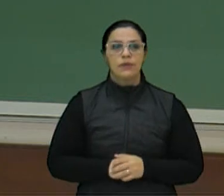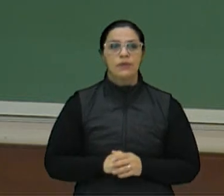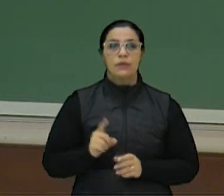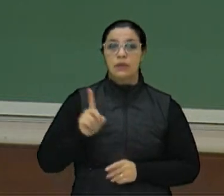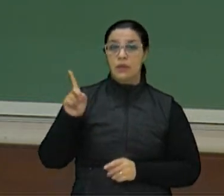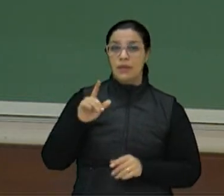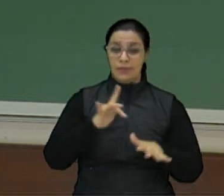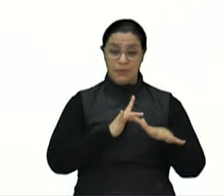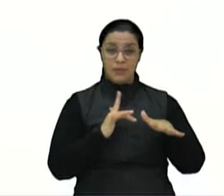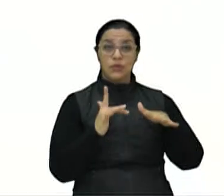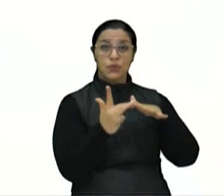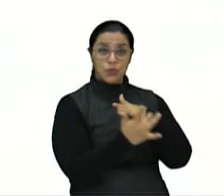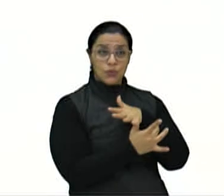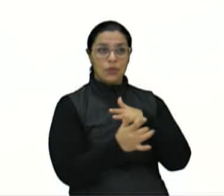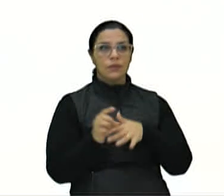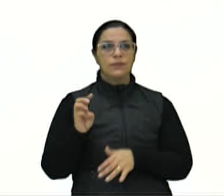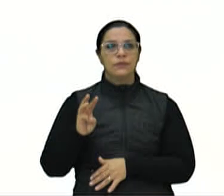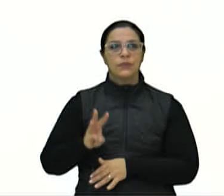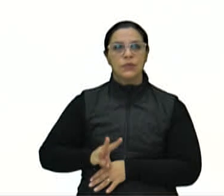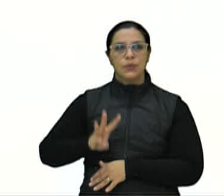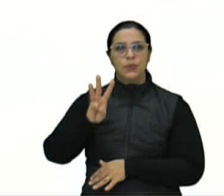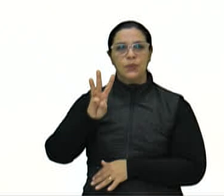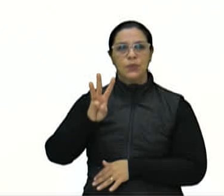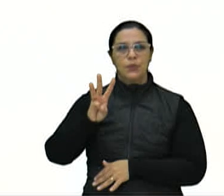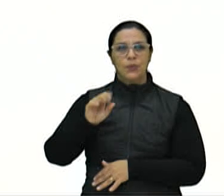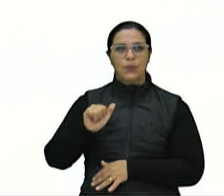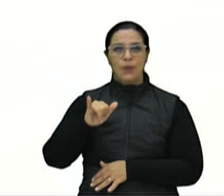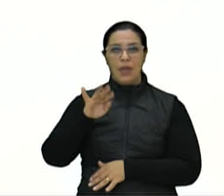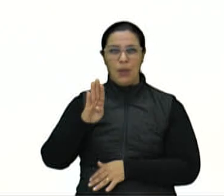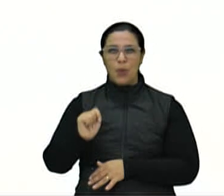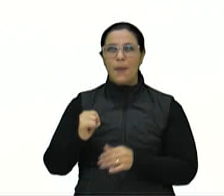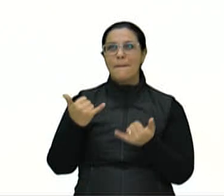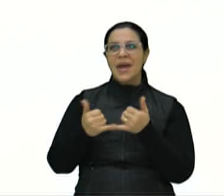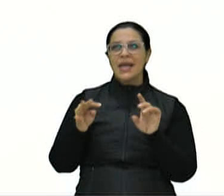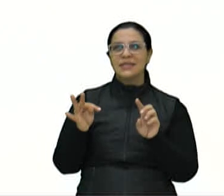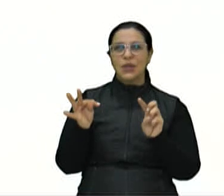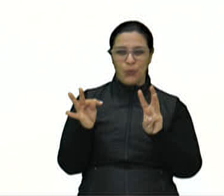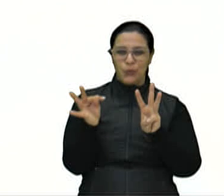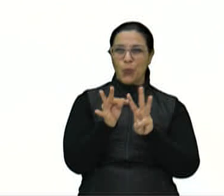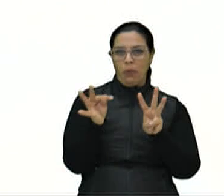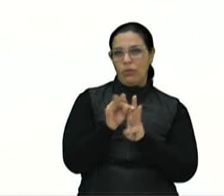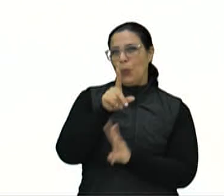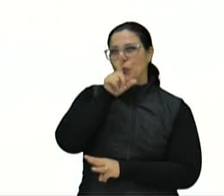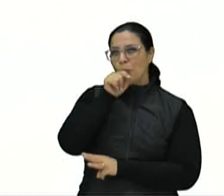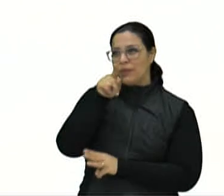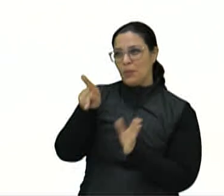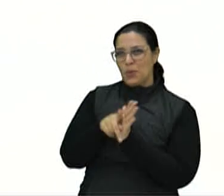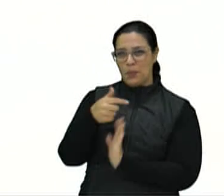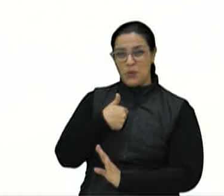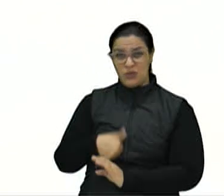Na rede social Weibo, que é o Twitter deles, né, tem as críticas